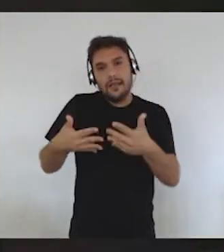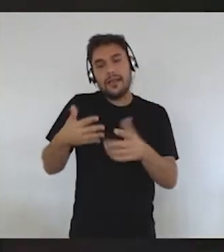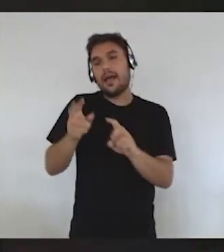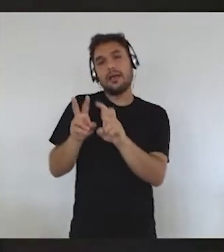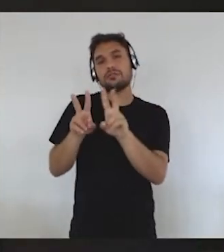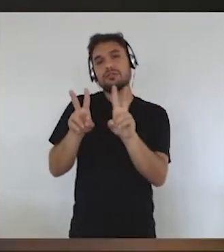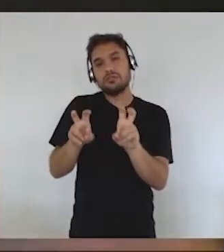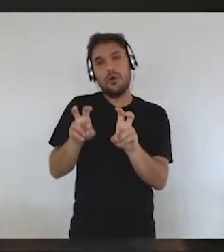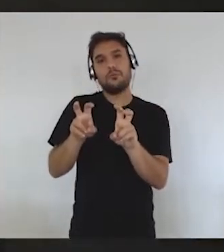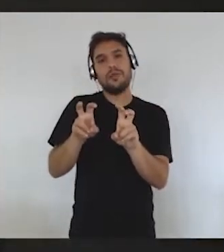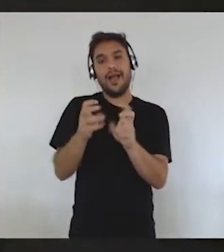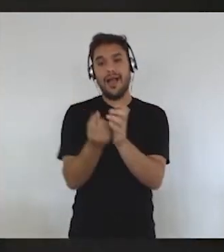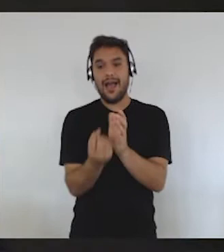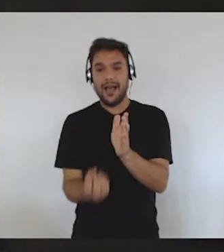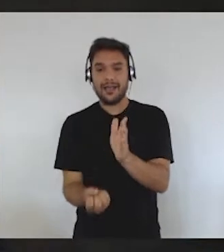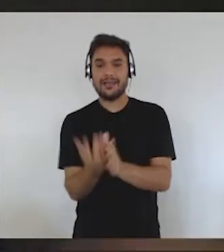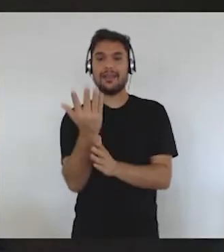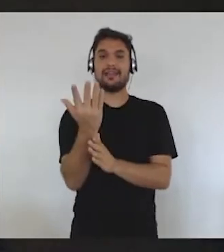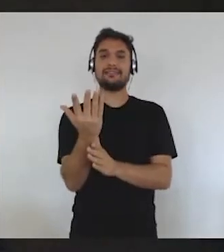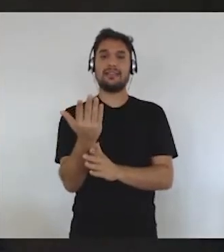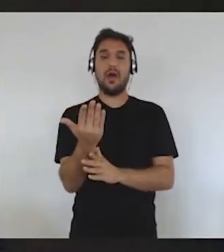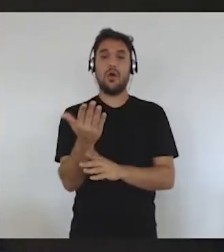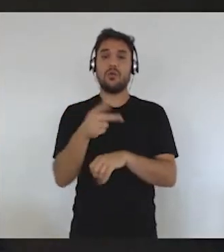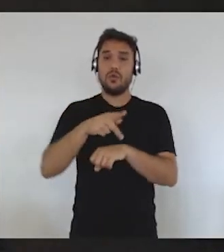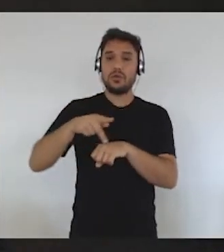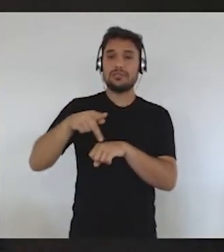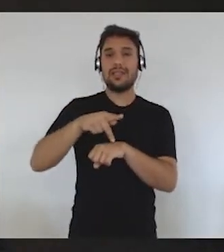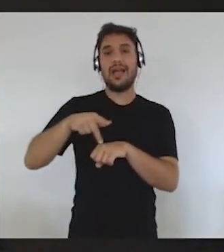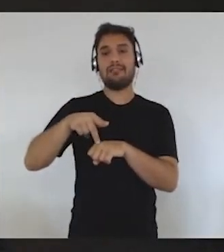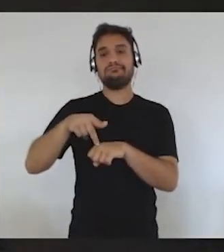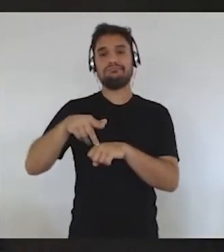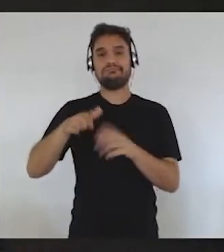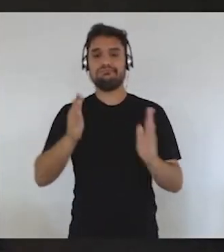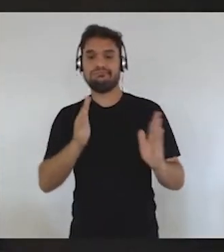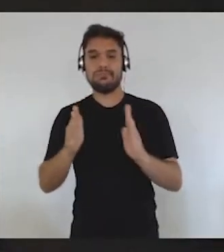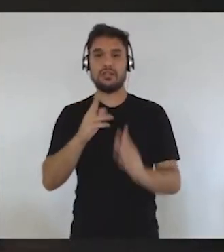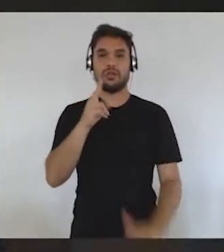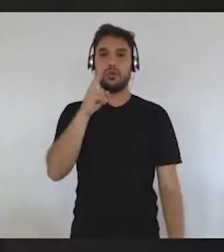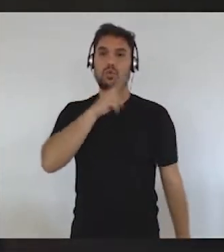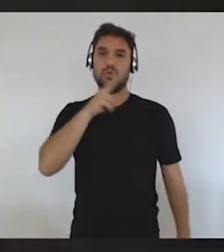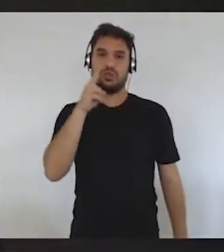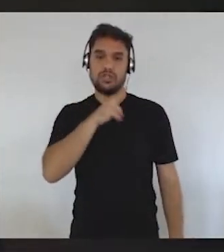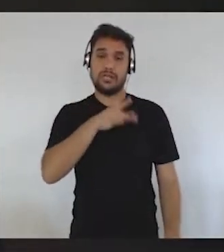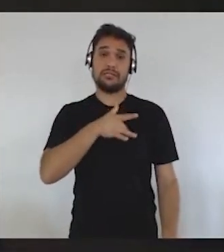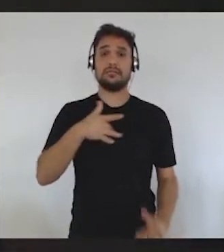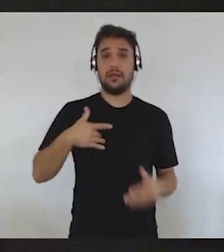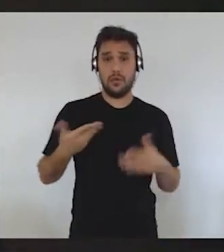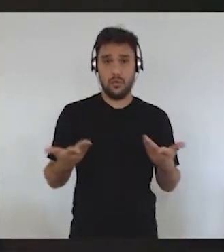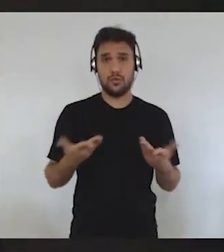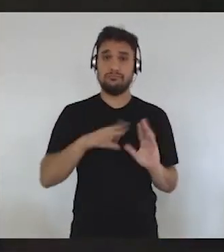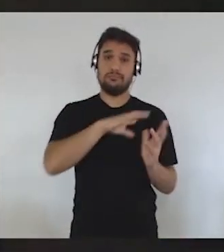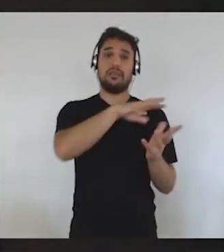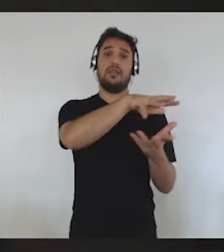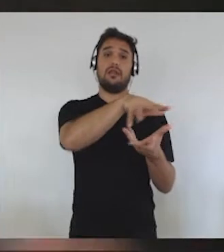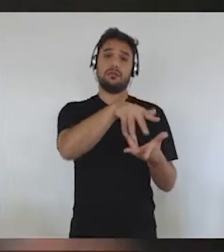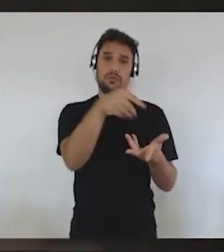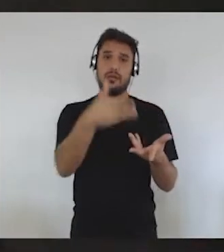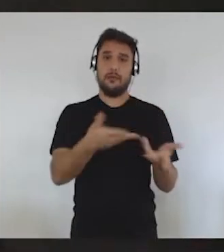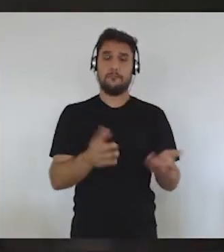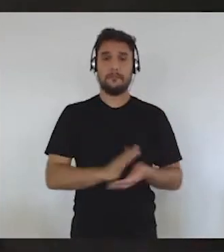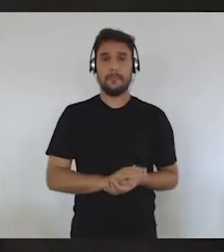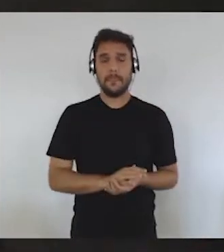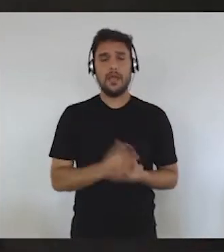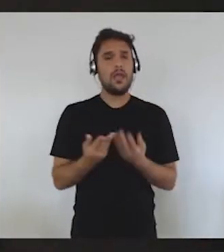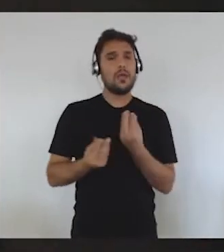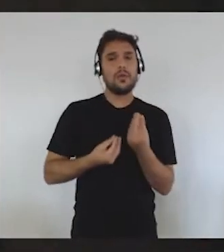própria instalação do estado de emergência de saúde internacional, né? como